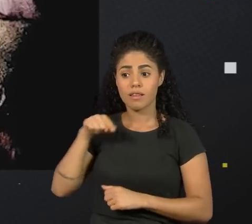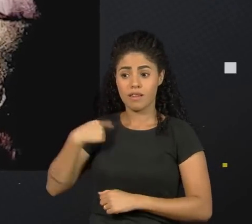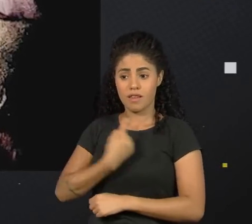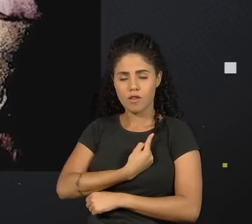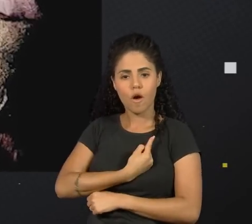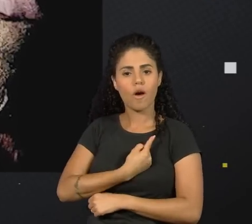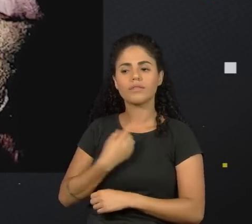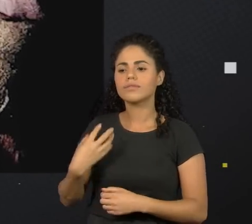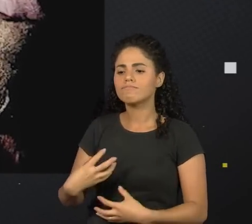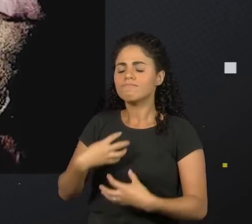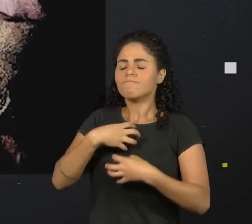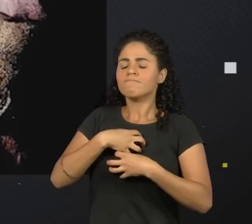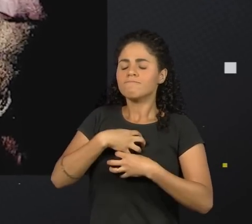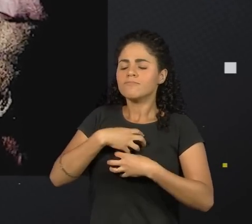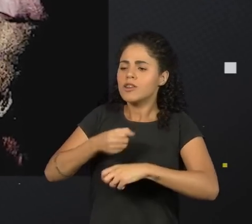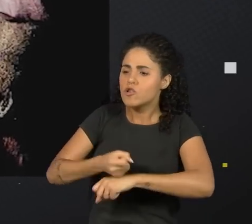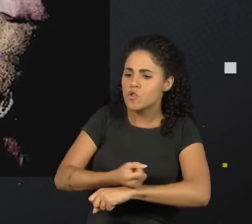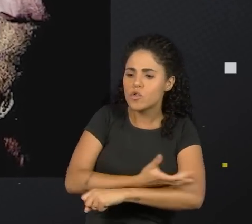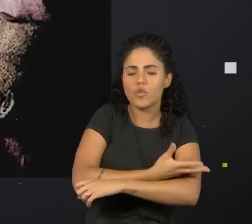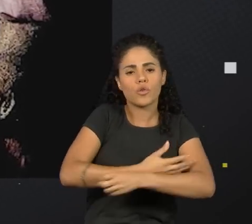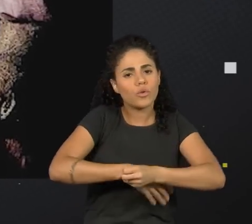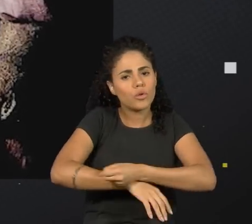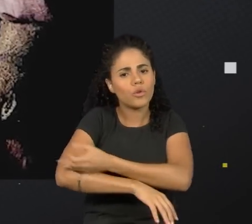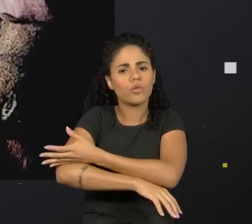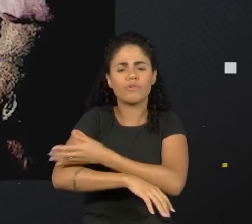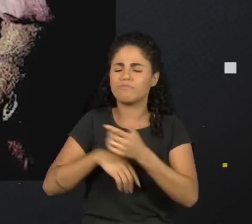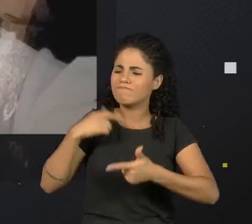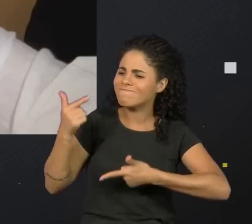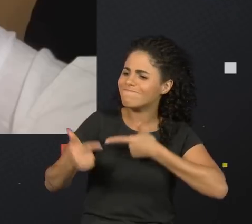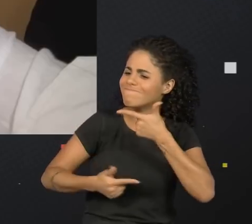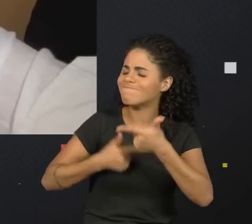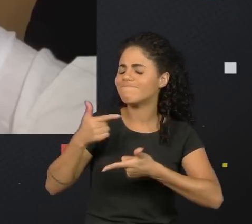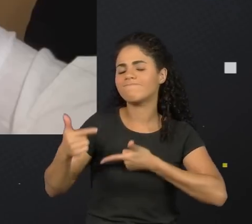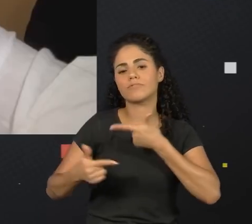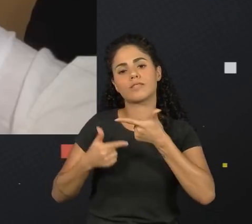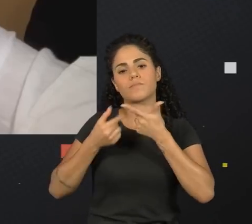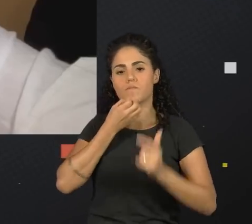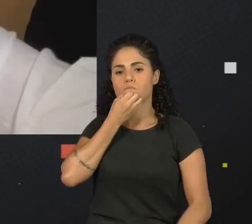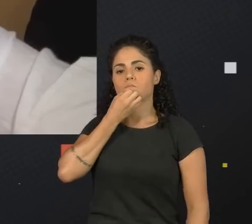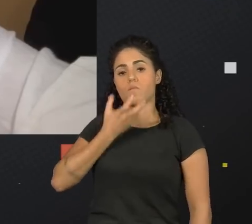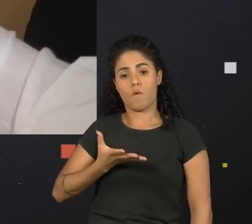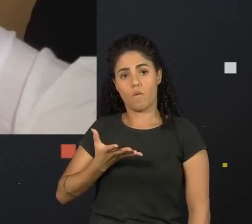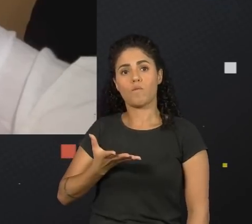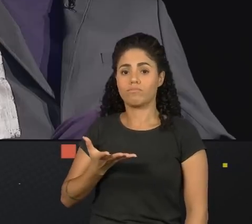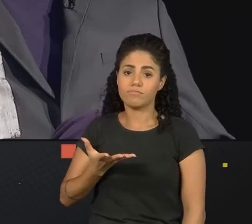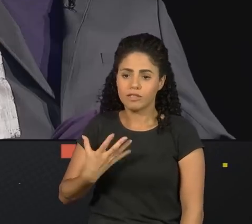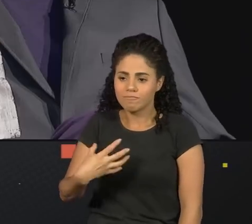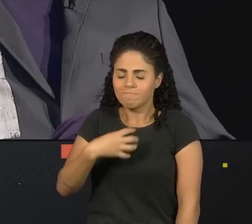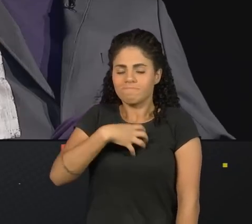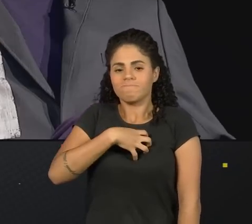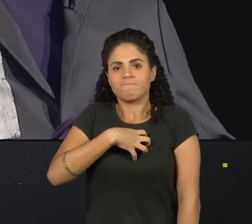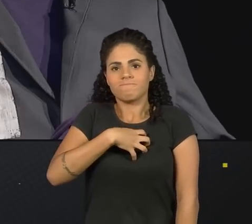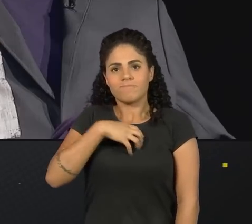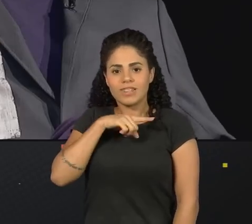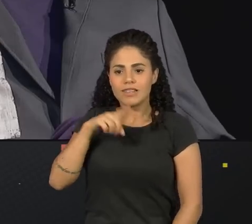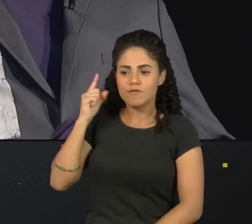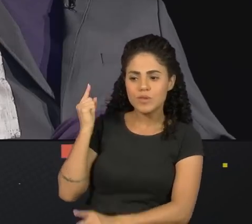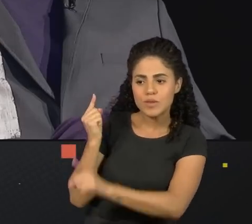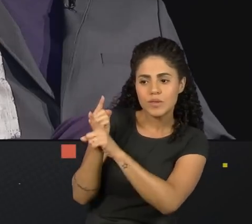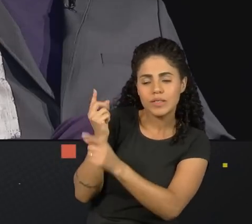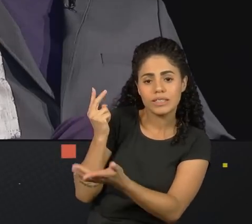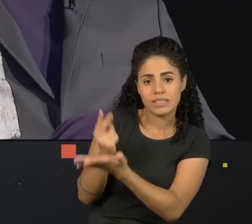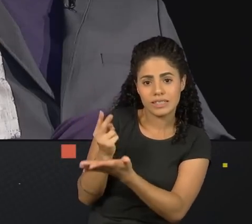sair ileso de um trabalho desse e ser indiferente a esses encontros,